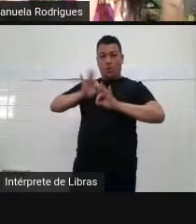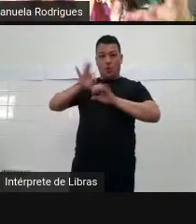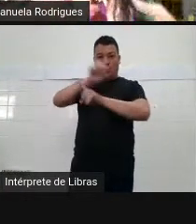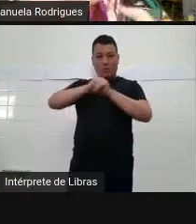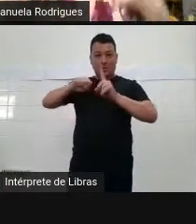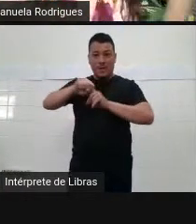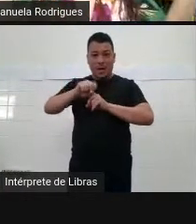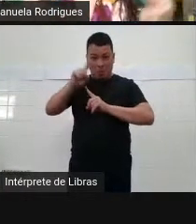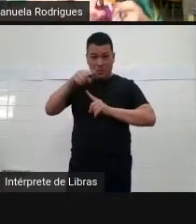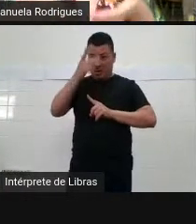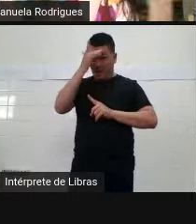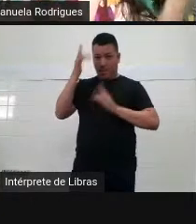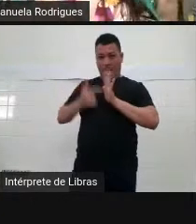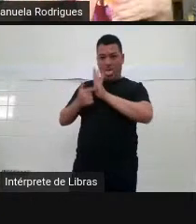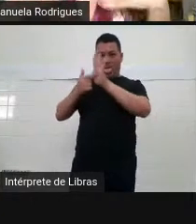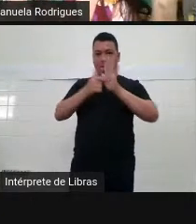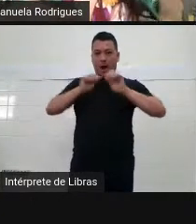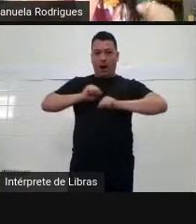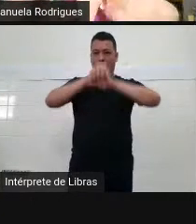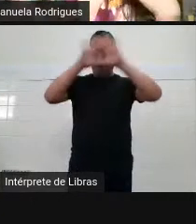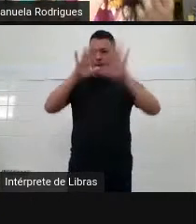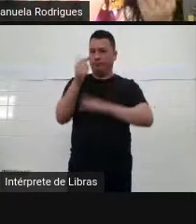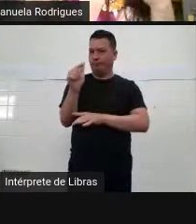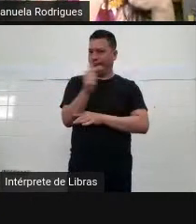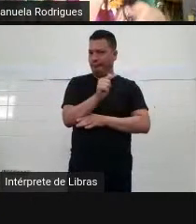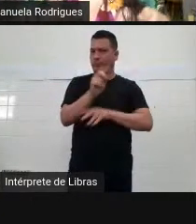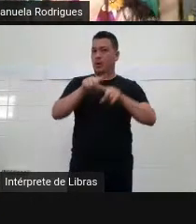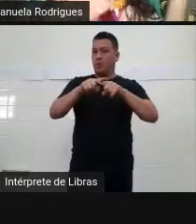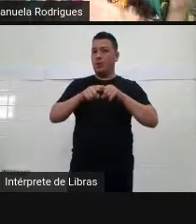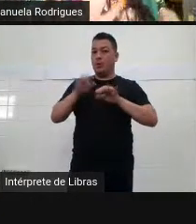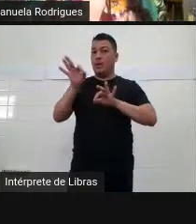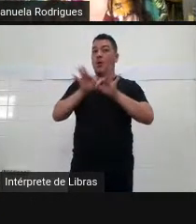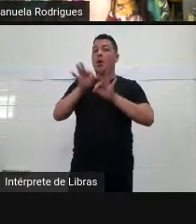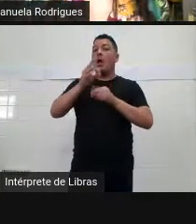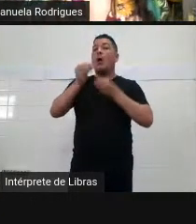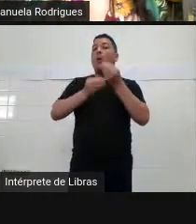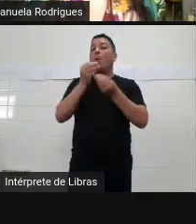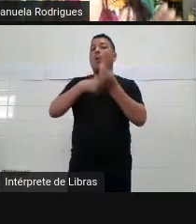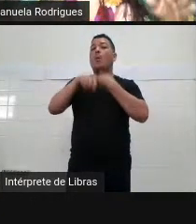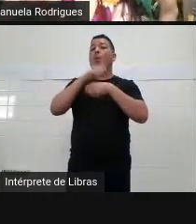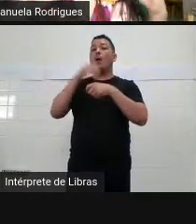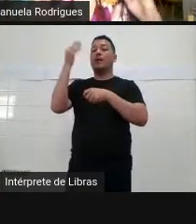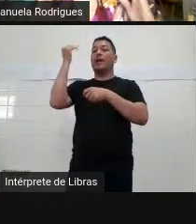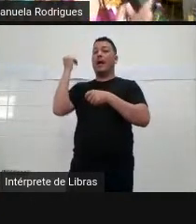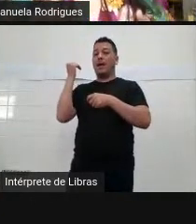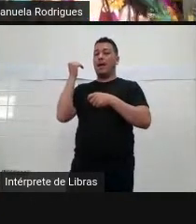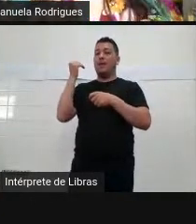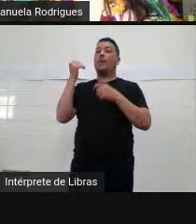vida. Então, as dinâmicas sociais eram organizadas a partir de outra lógica.